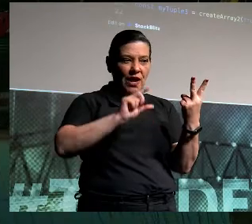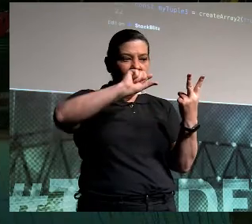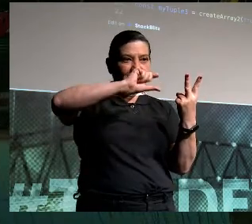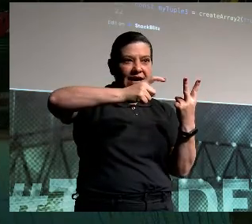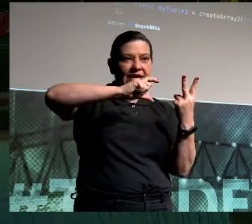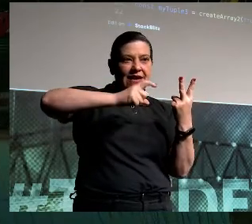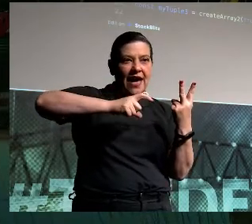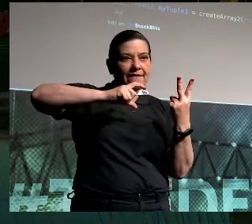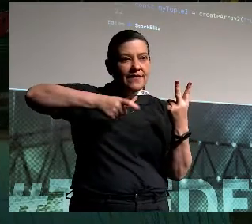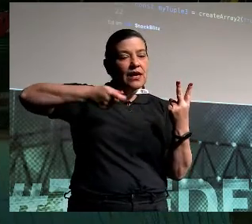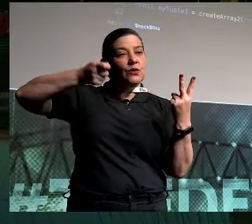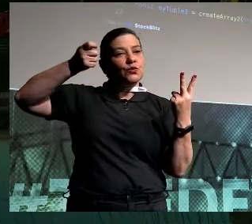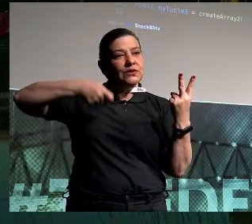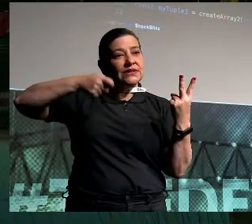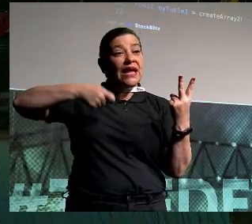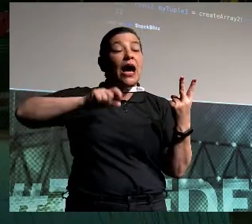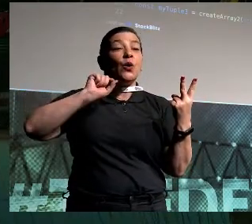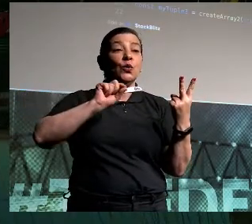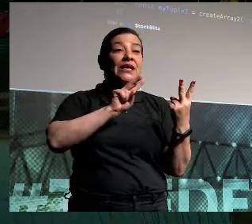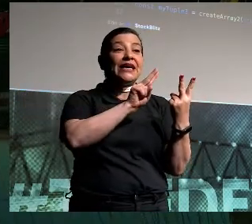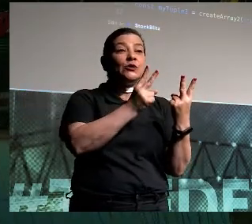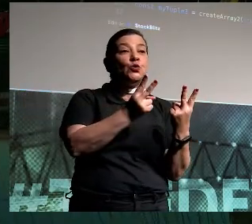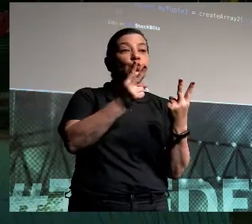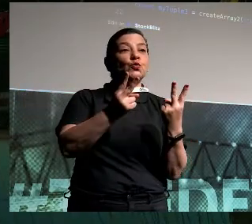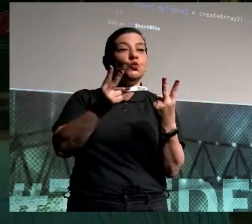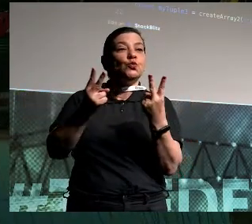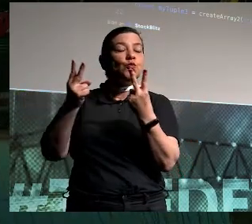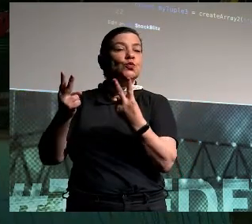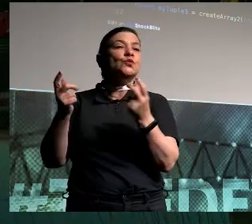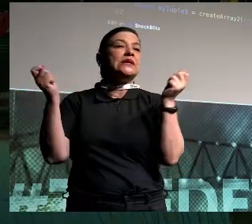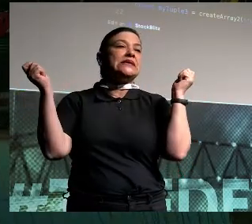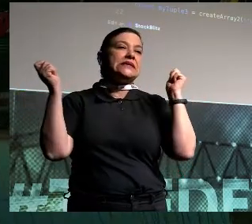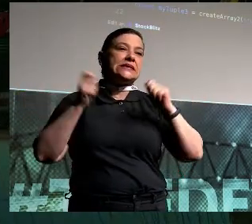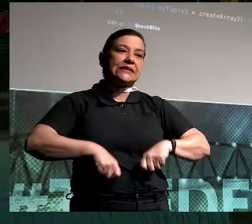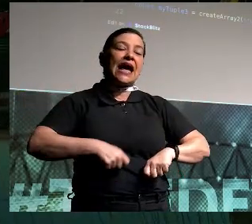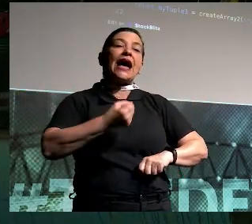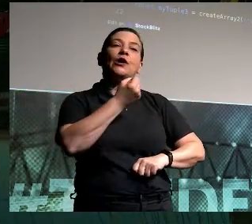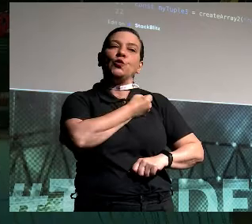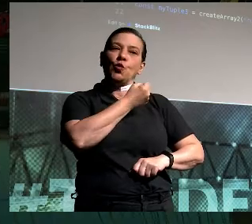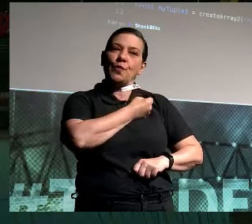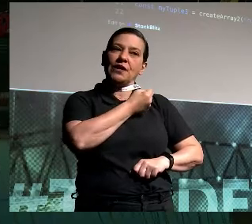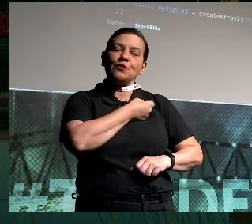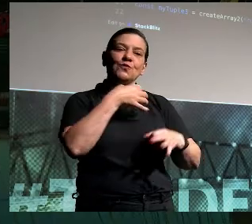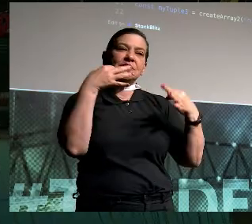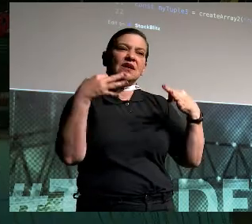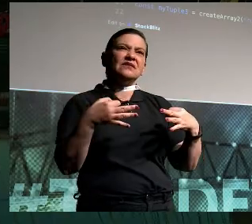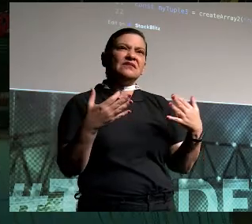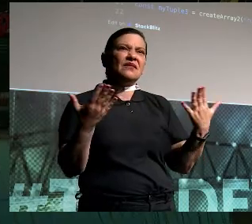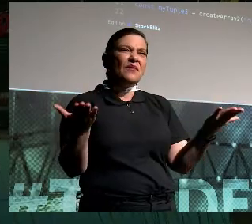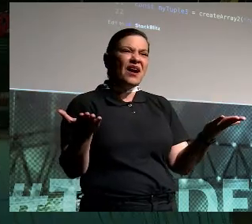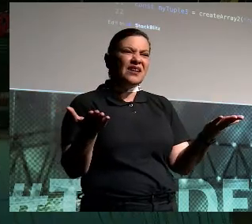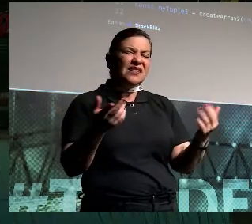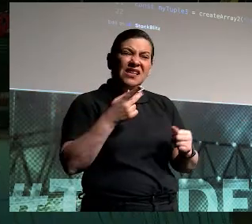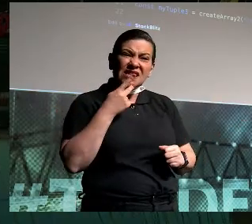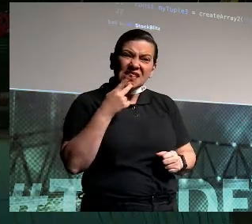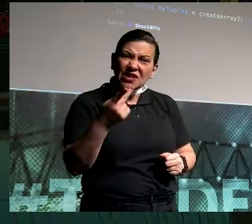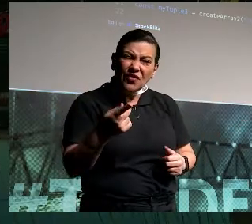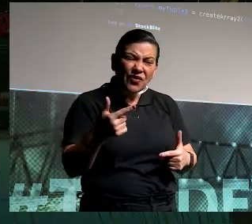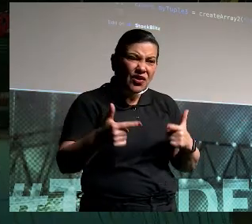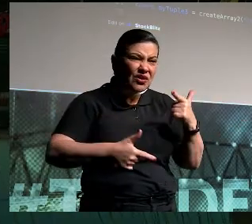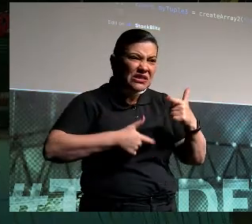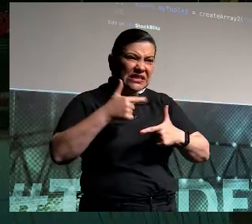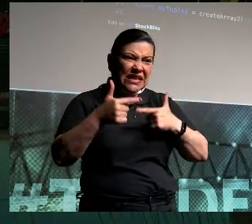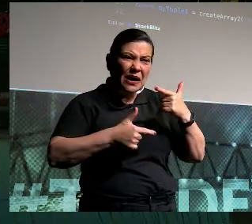consigo passar tuplas de maneira dinâmica, eu consigo passar de valores dinâmicos. Mas, William, você não falou que você estava falando